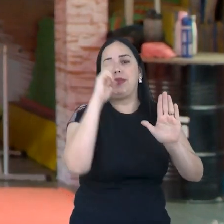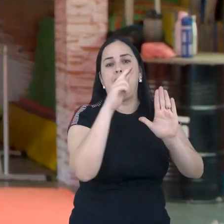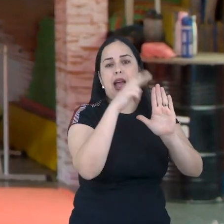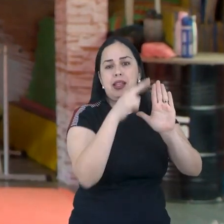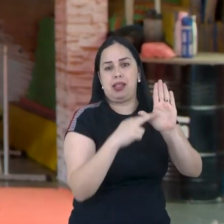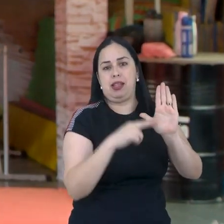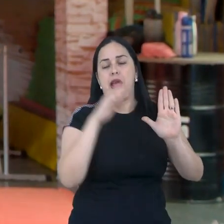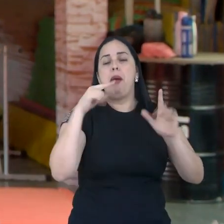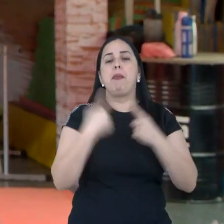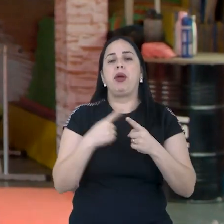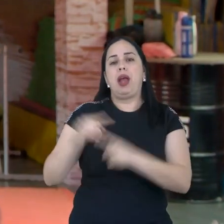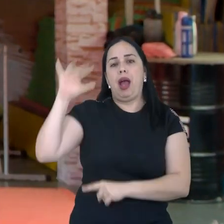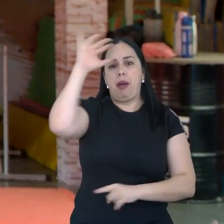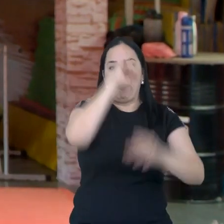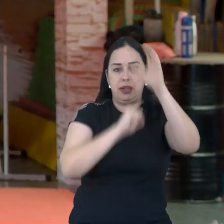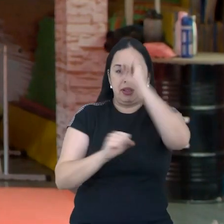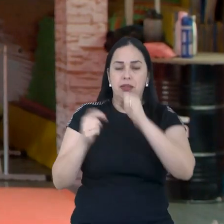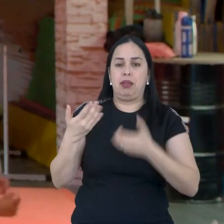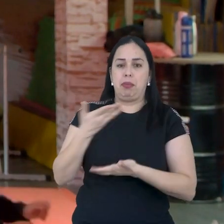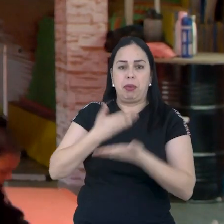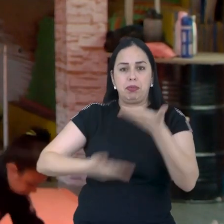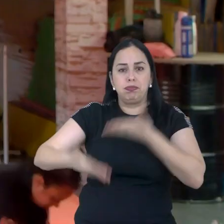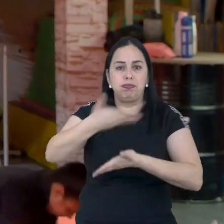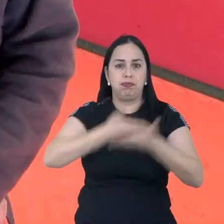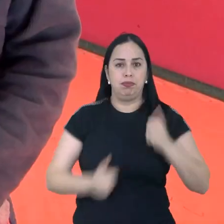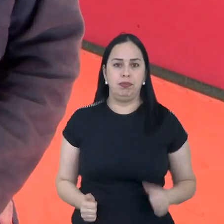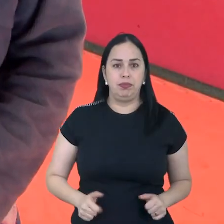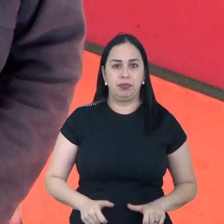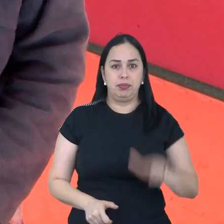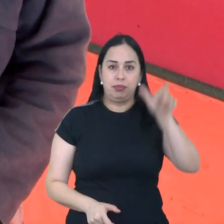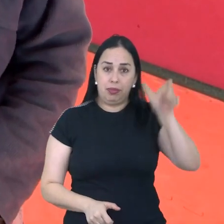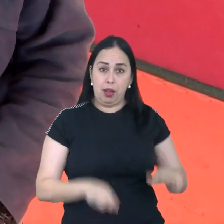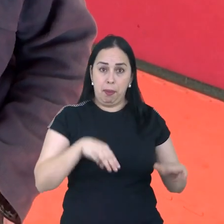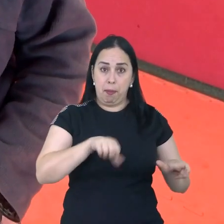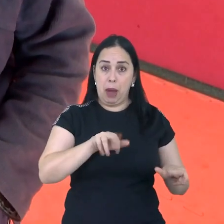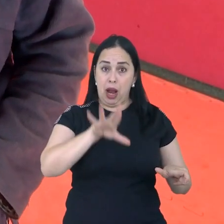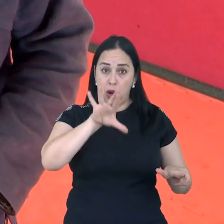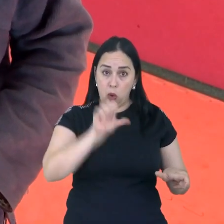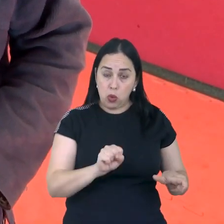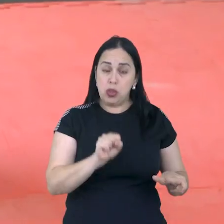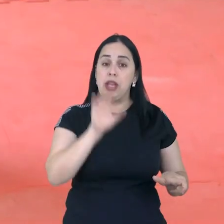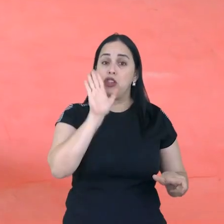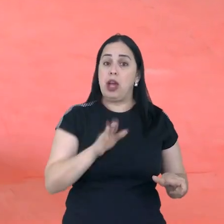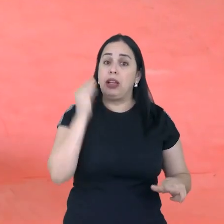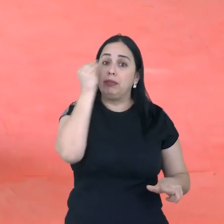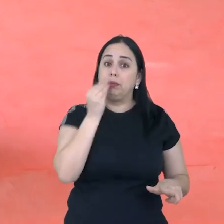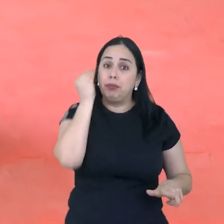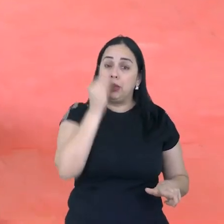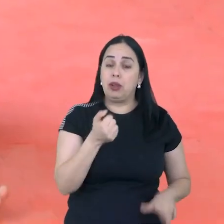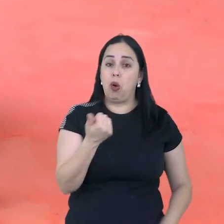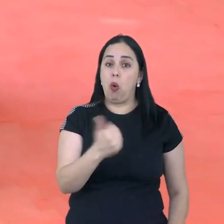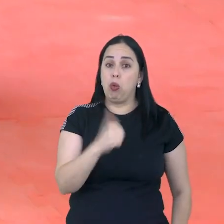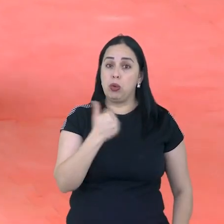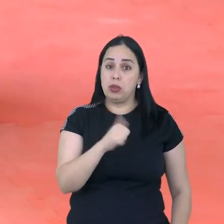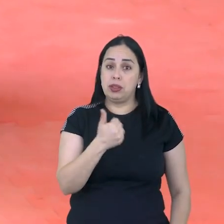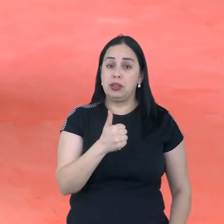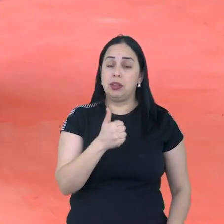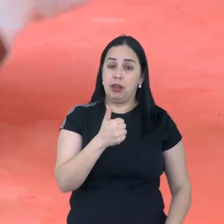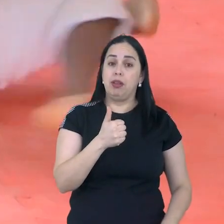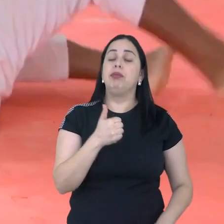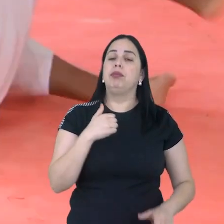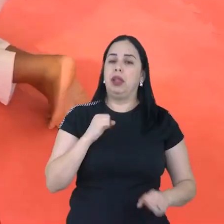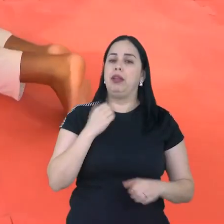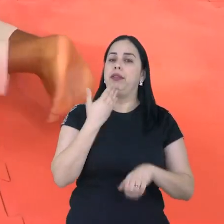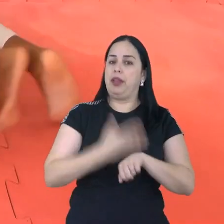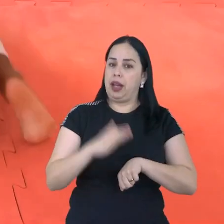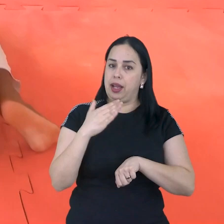crescimento da pessoa na sociedade com a prática do jiu-jitsu. O Marcos já é um veterano. São 11 anos de dedicação ao